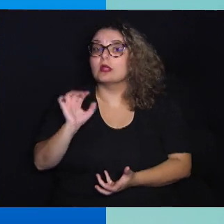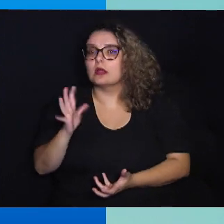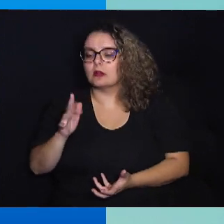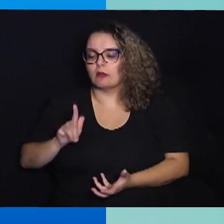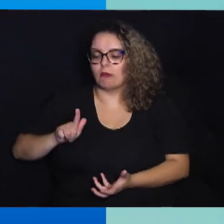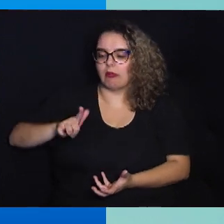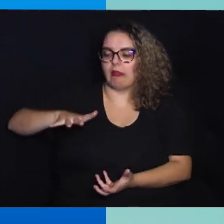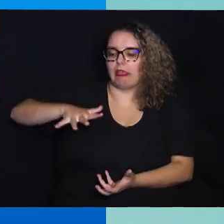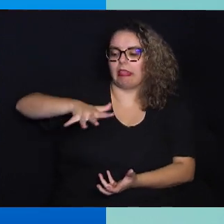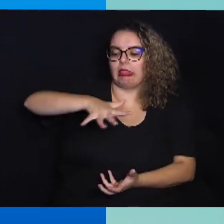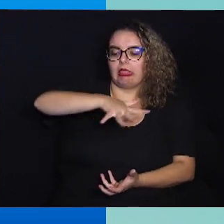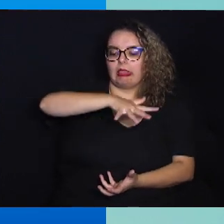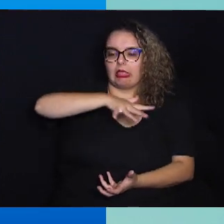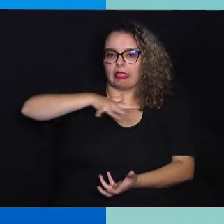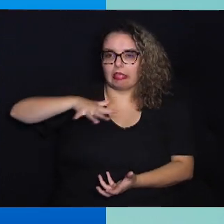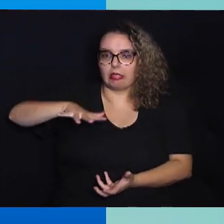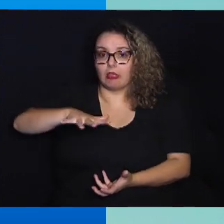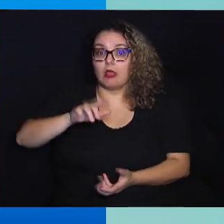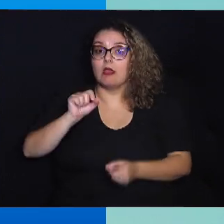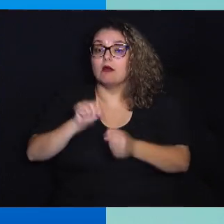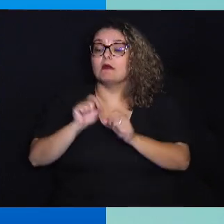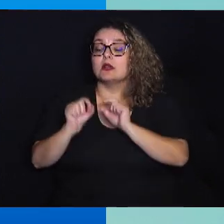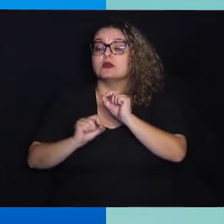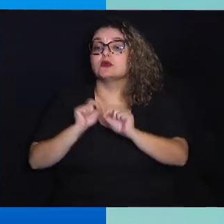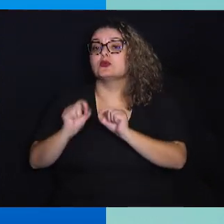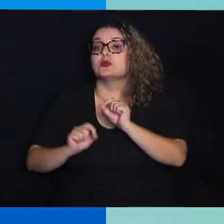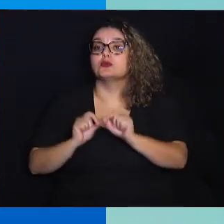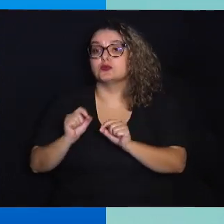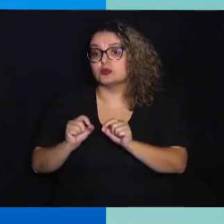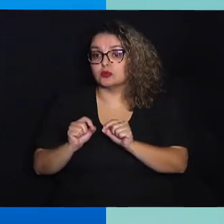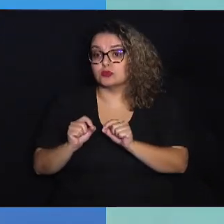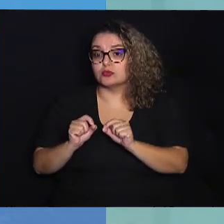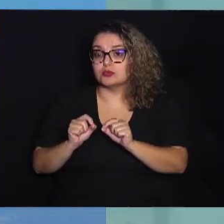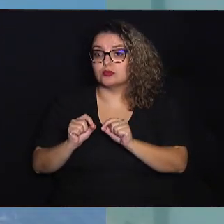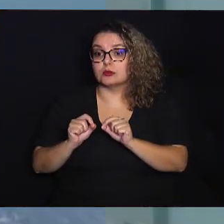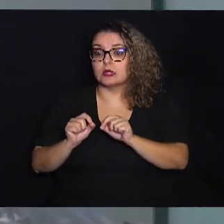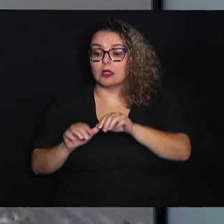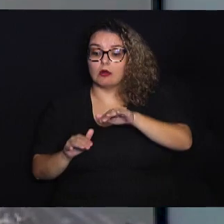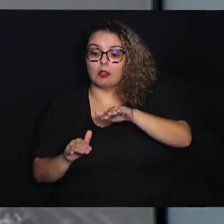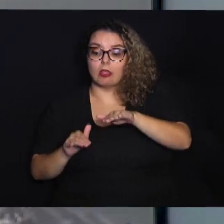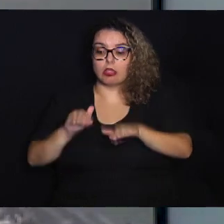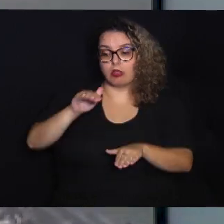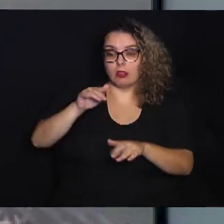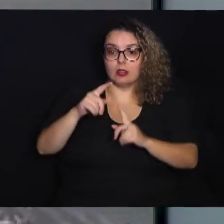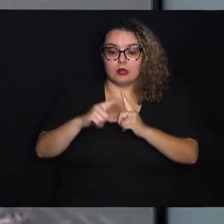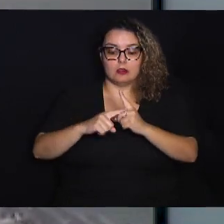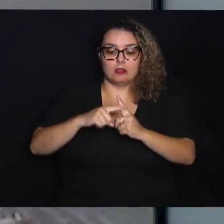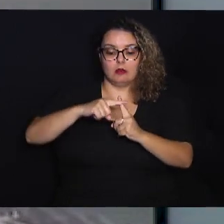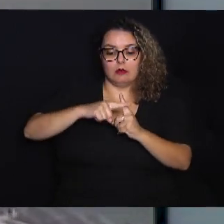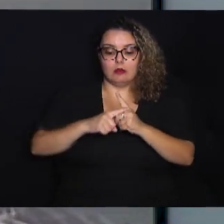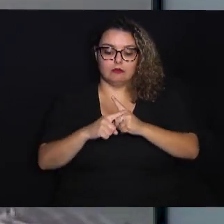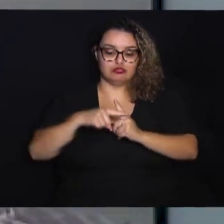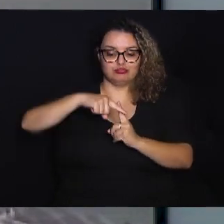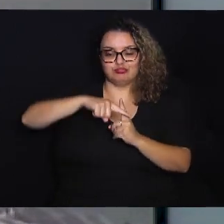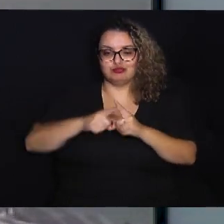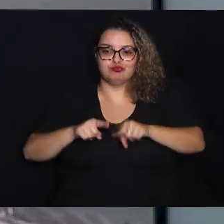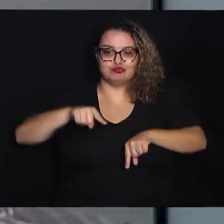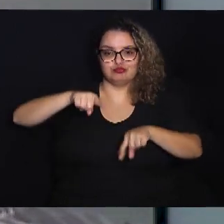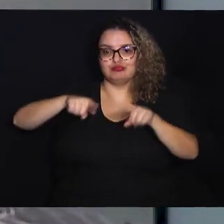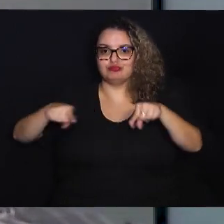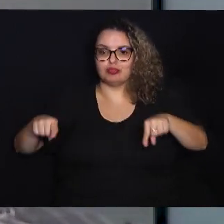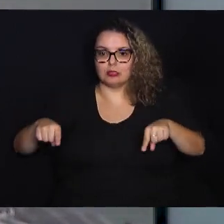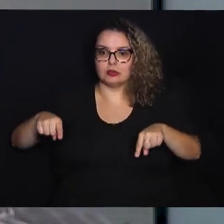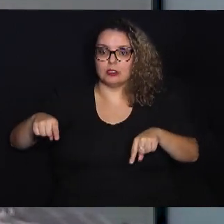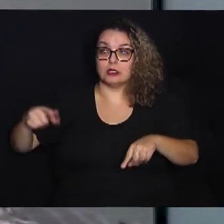que que acontece? Esse elemento, ele faz com que haja um desequilíbrio na temperatura do planeta,